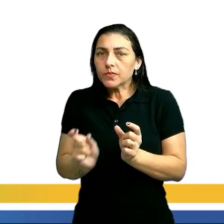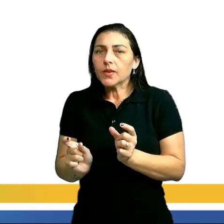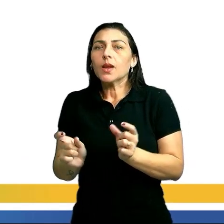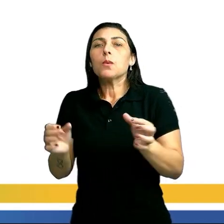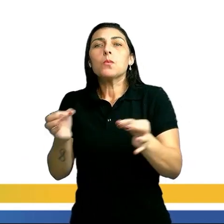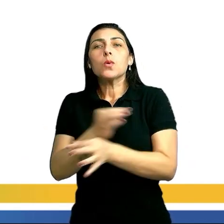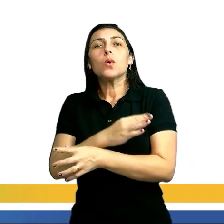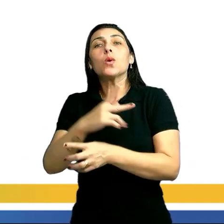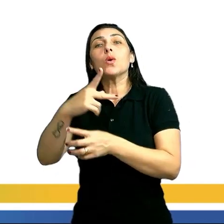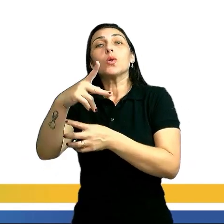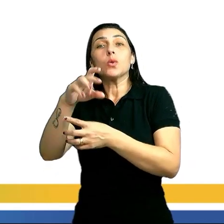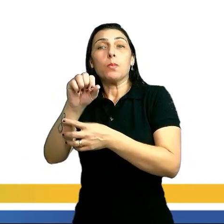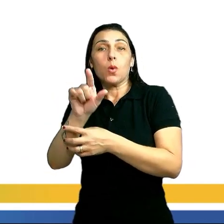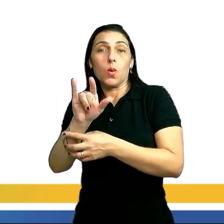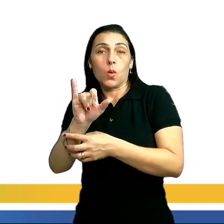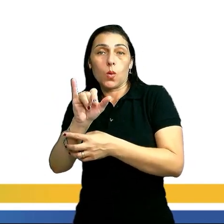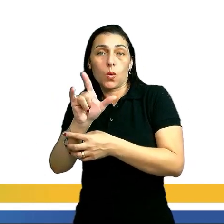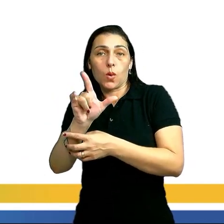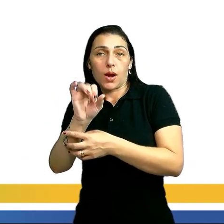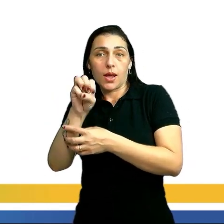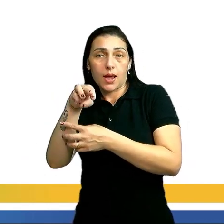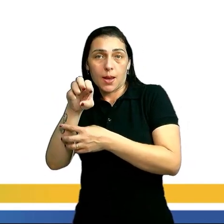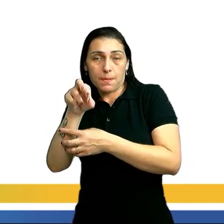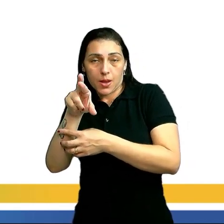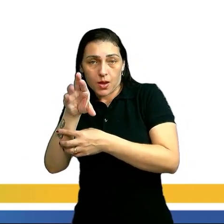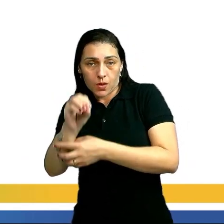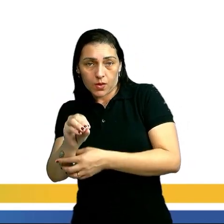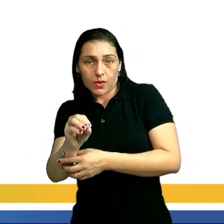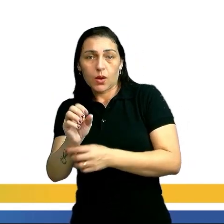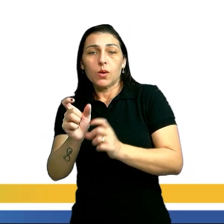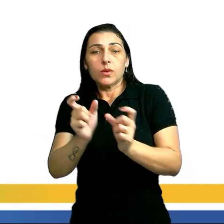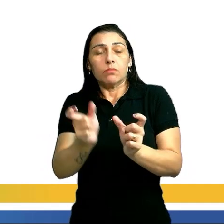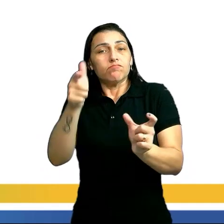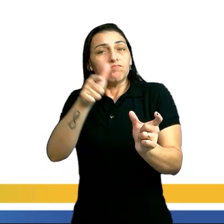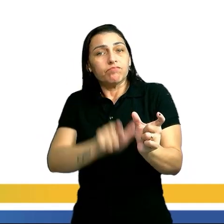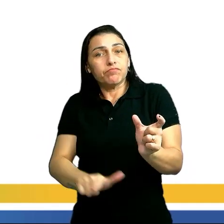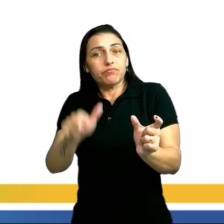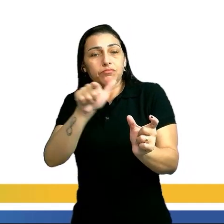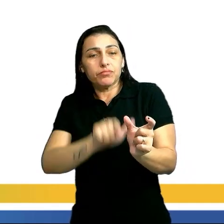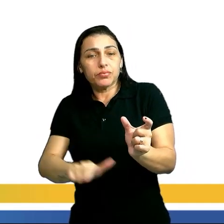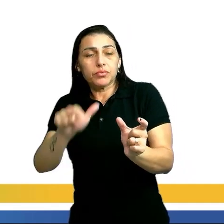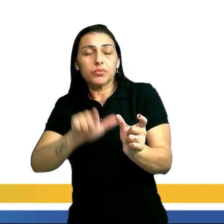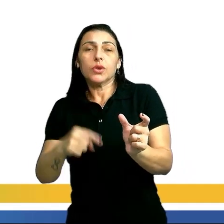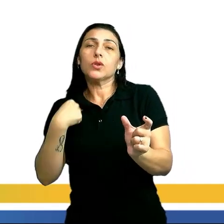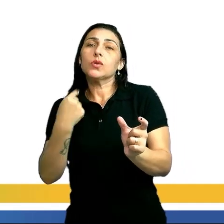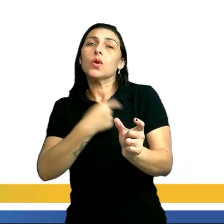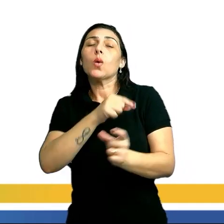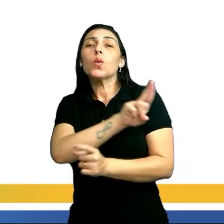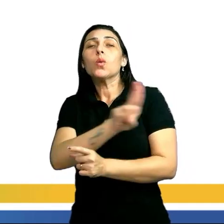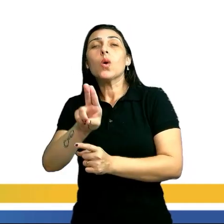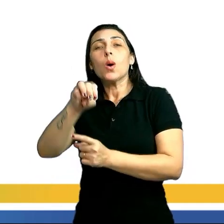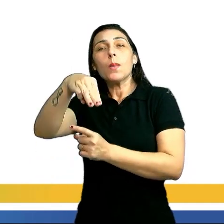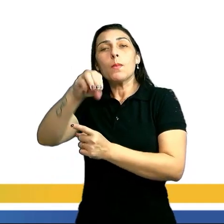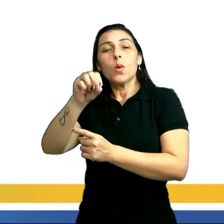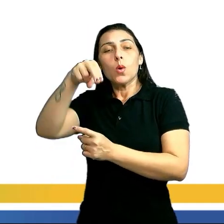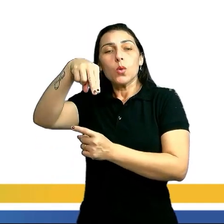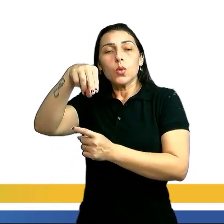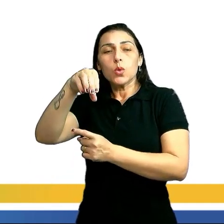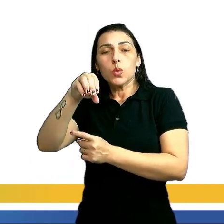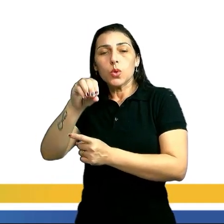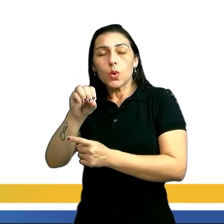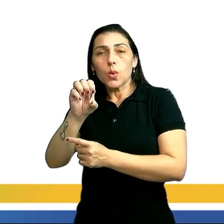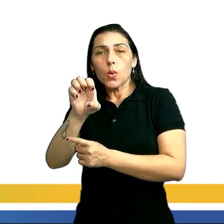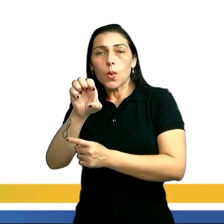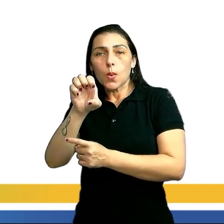São macromoléculas formadas a partir de unidades repetidas, que nós denominamos de